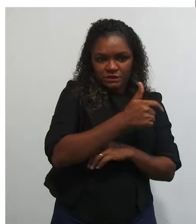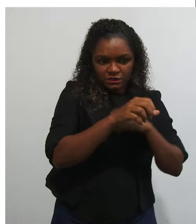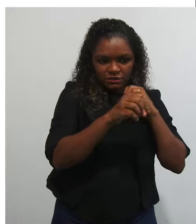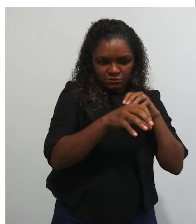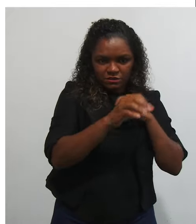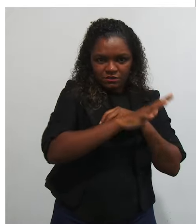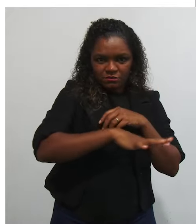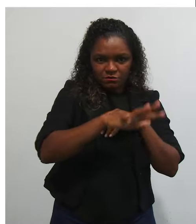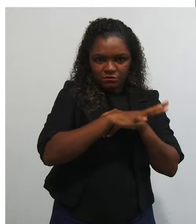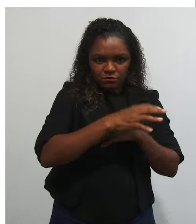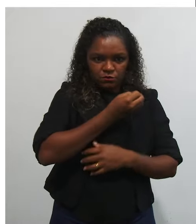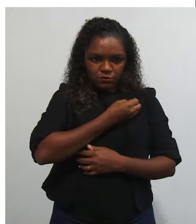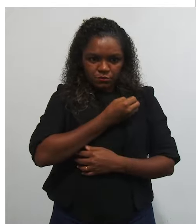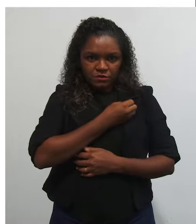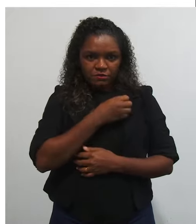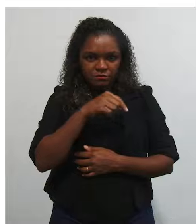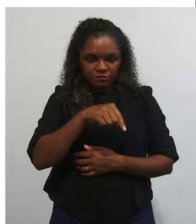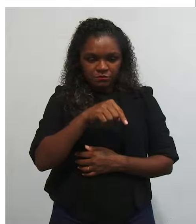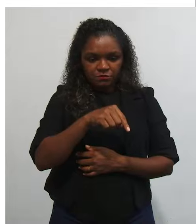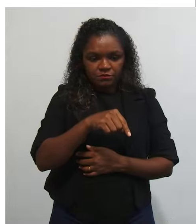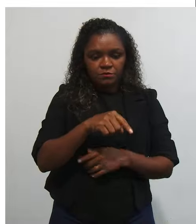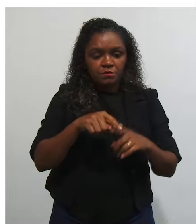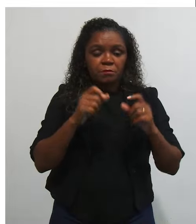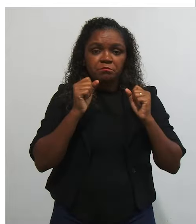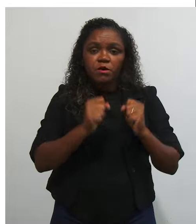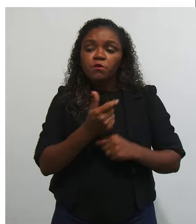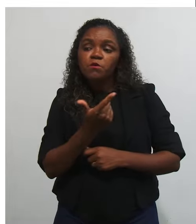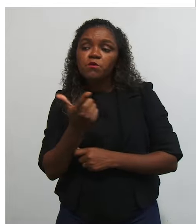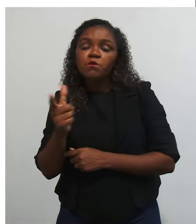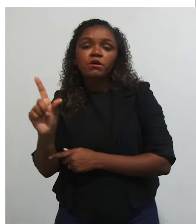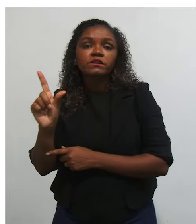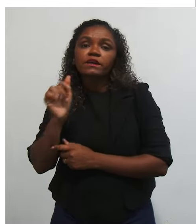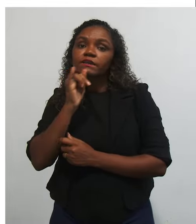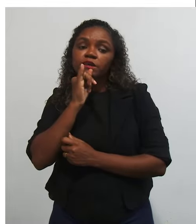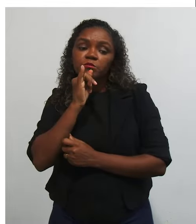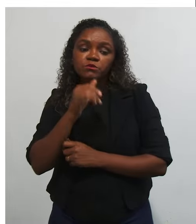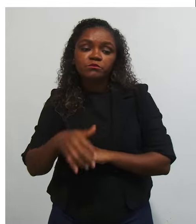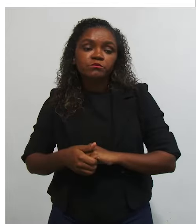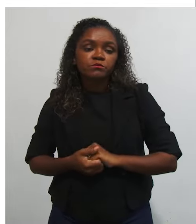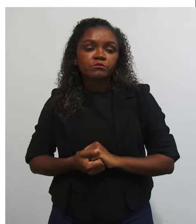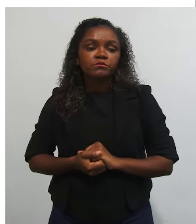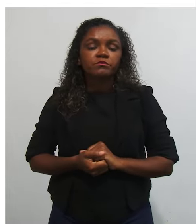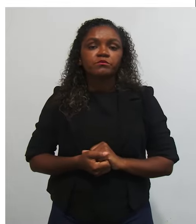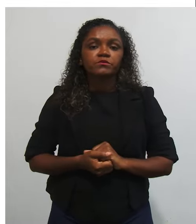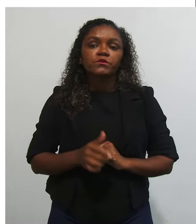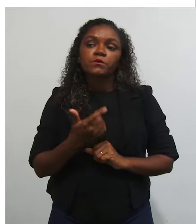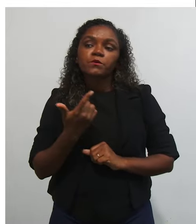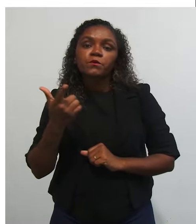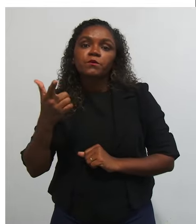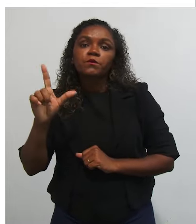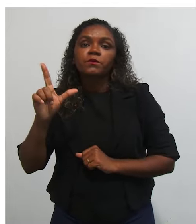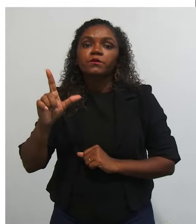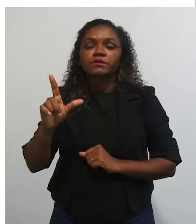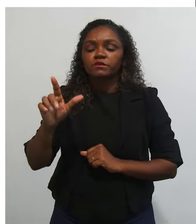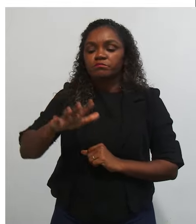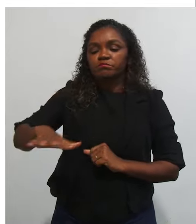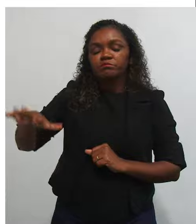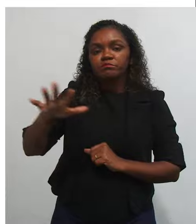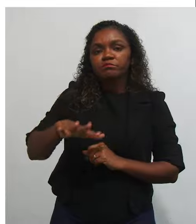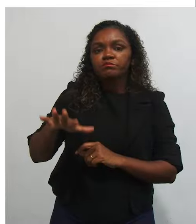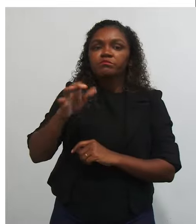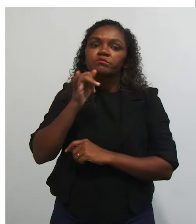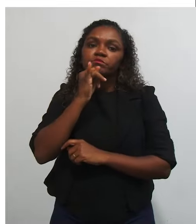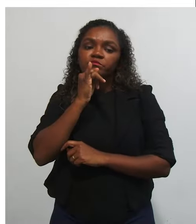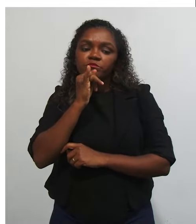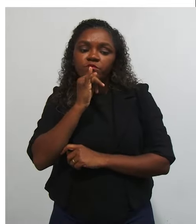outra subfunção que não seja típica da função 12, como, por exemplo, uma outra subfunção eu